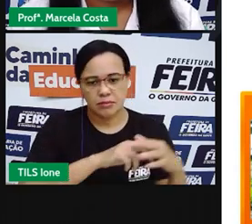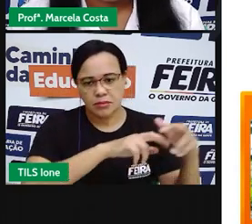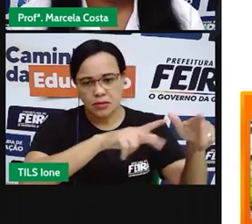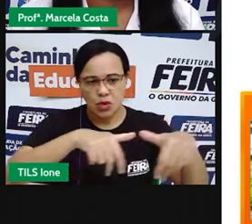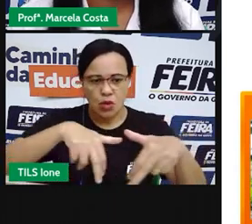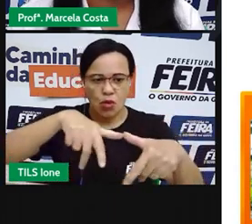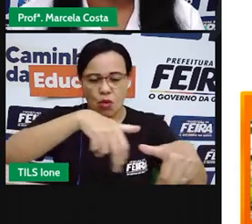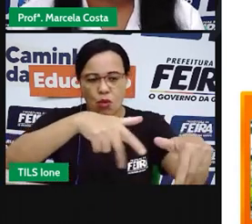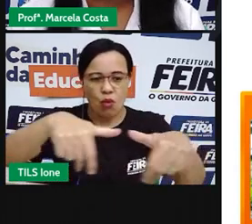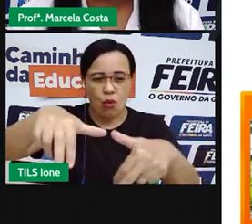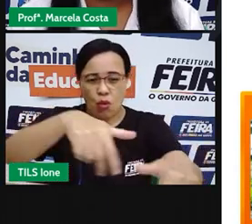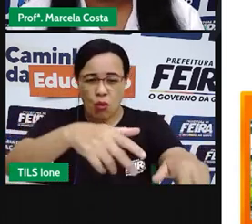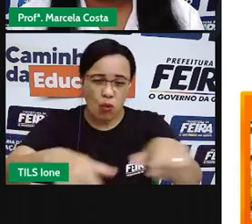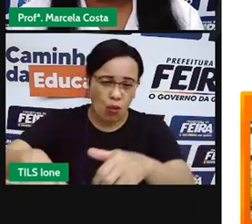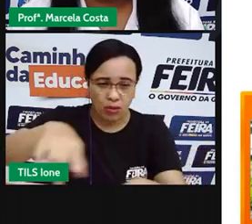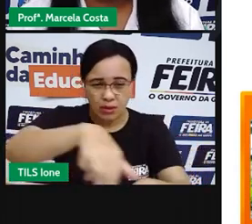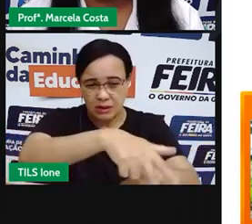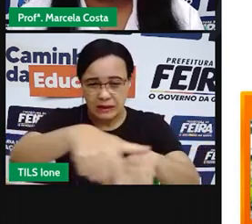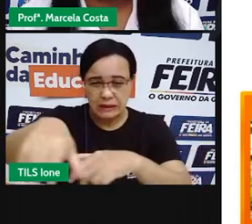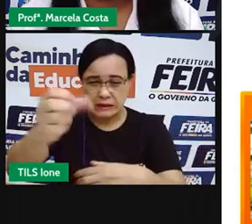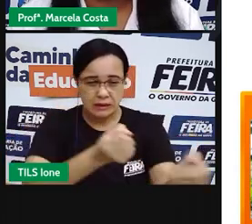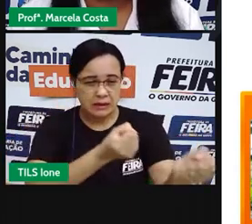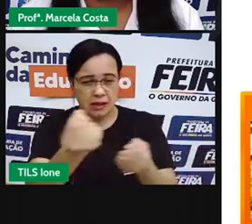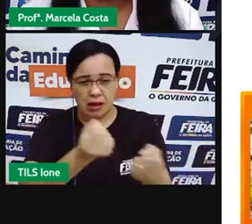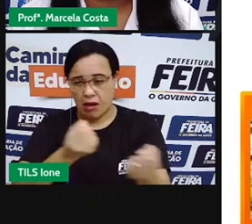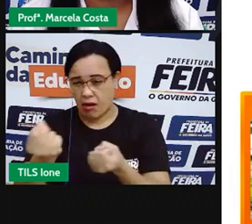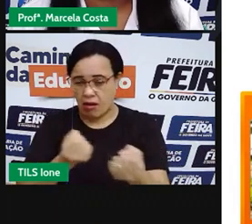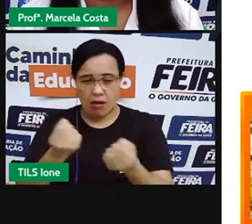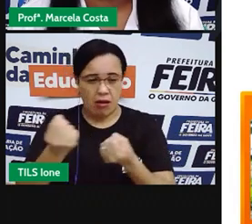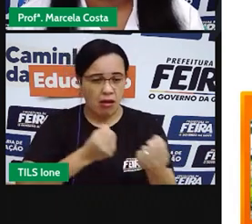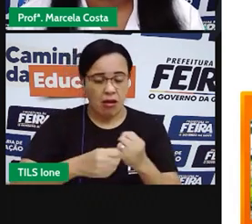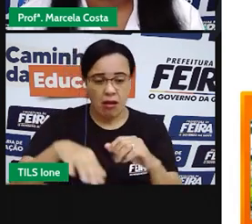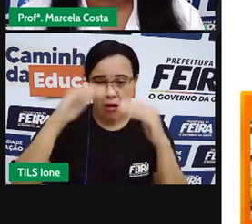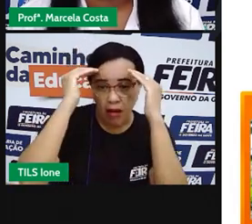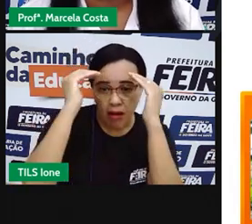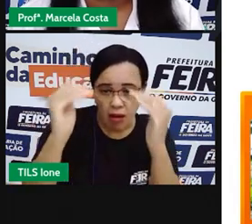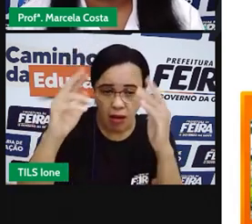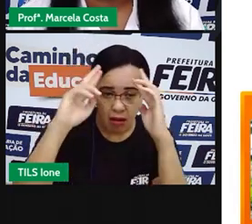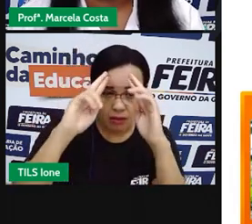fluxo do carro. Se respeitar por uma direção de trânsito.